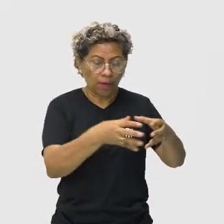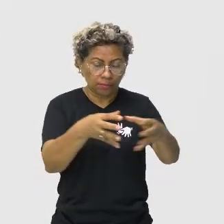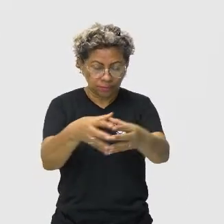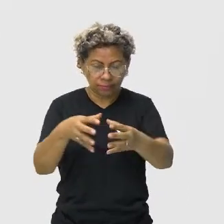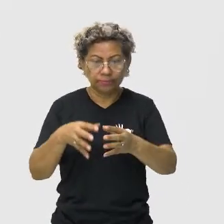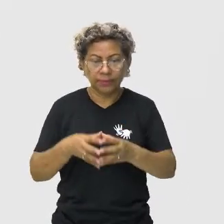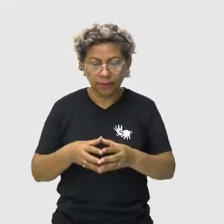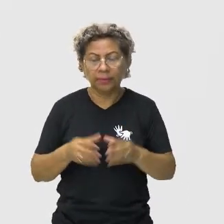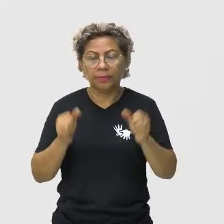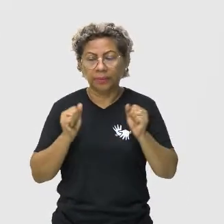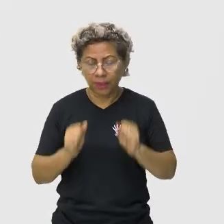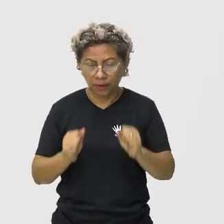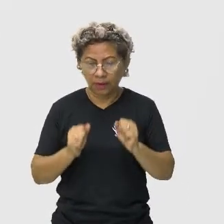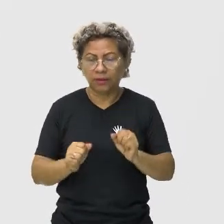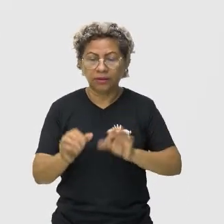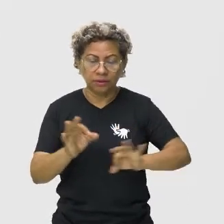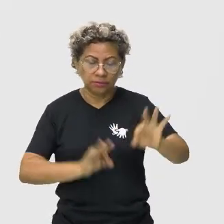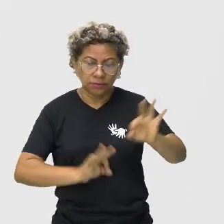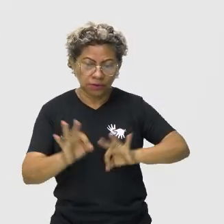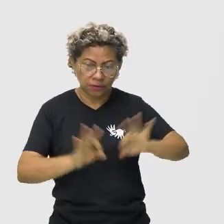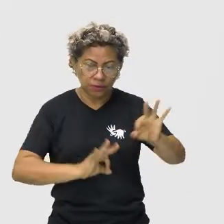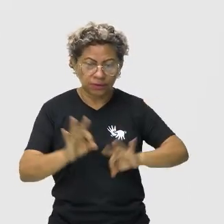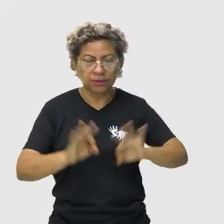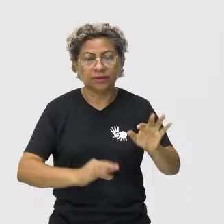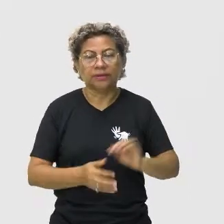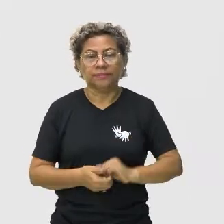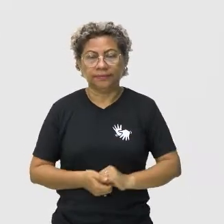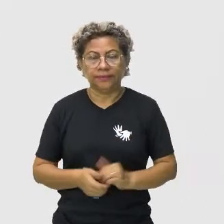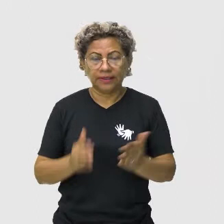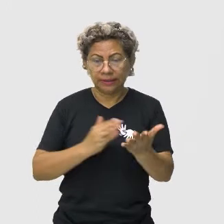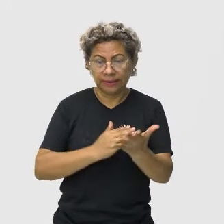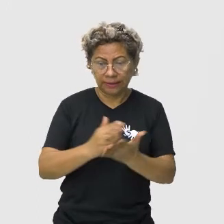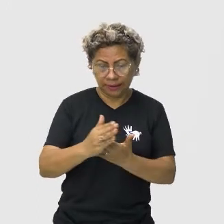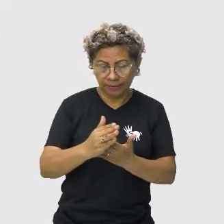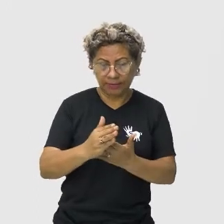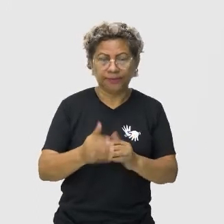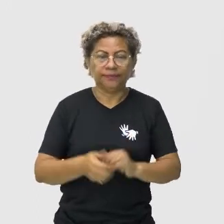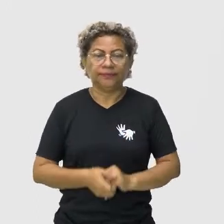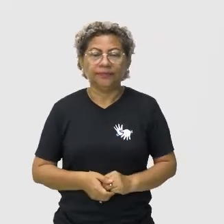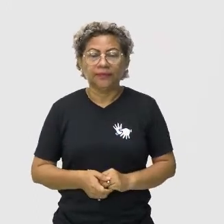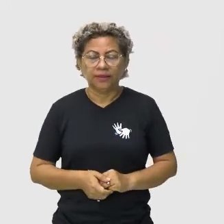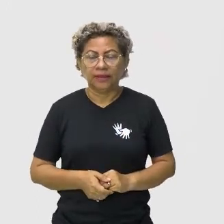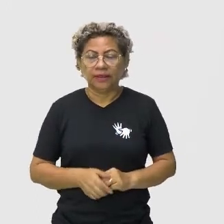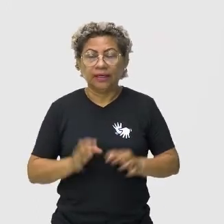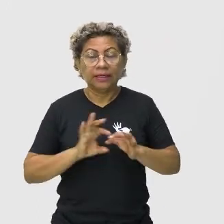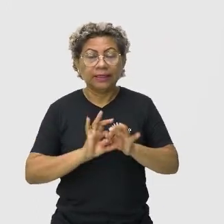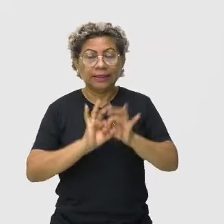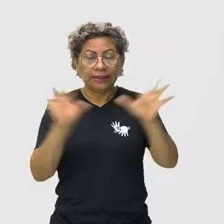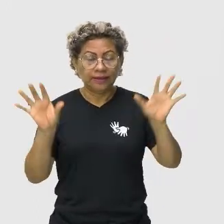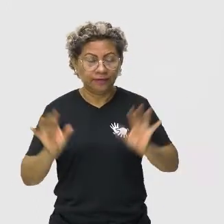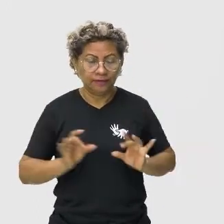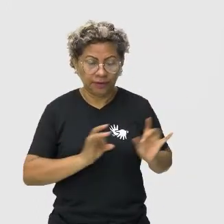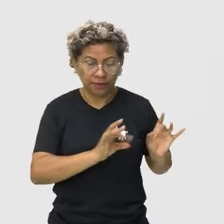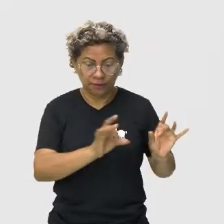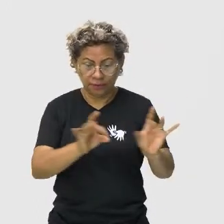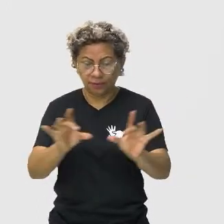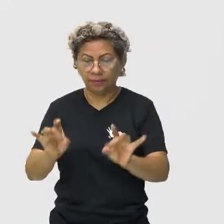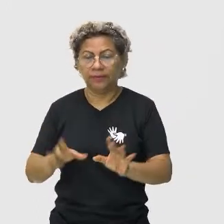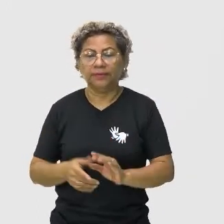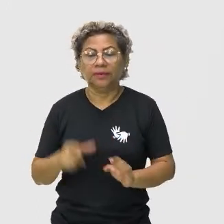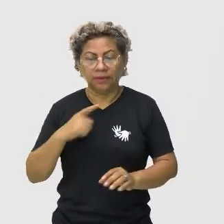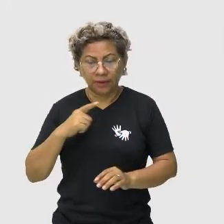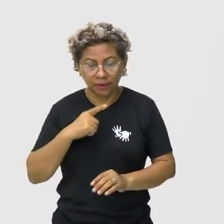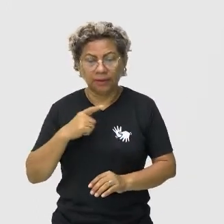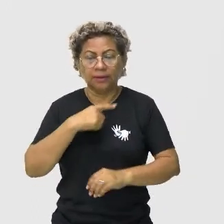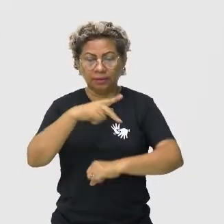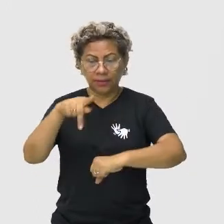em diferentes níveis, iniciando aí com as zonas de livre comércio. Existem países